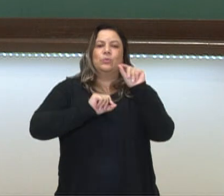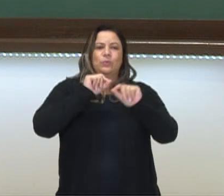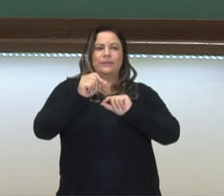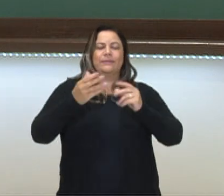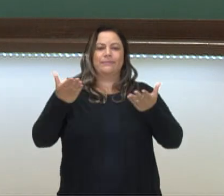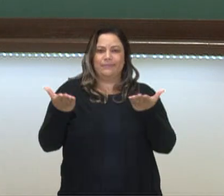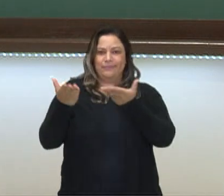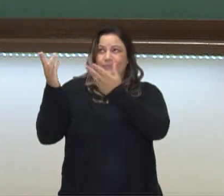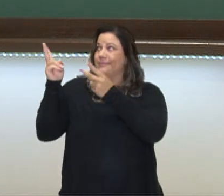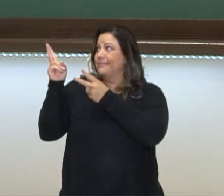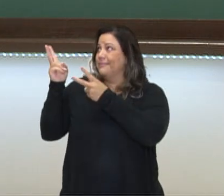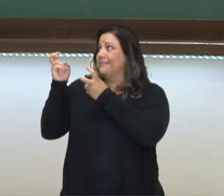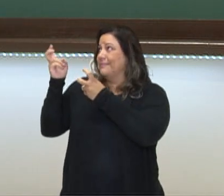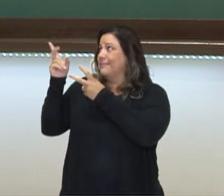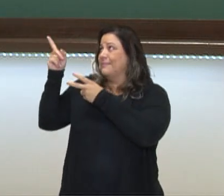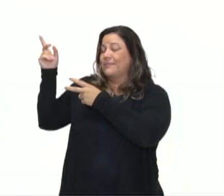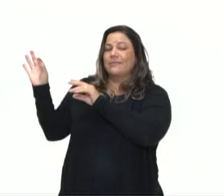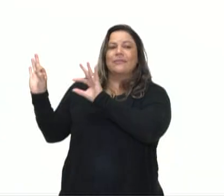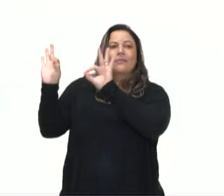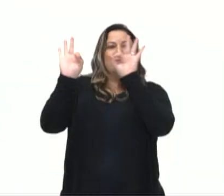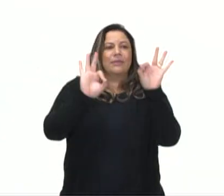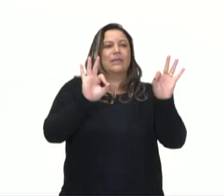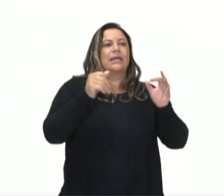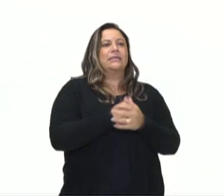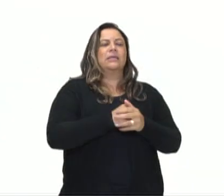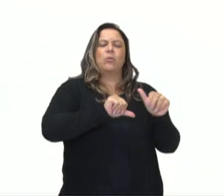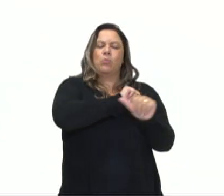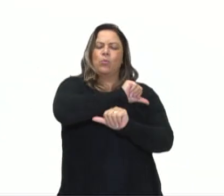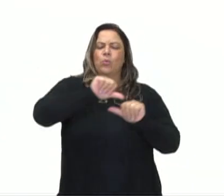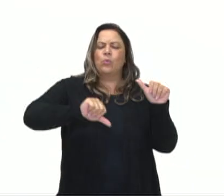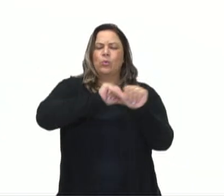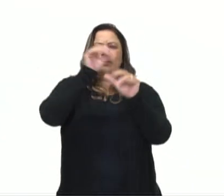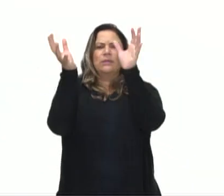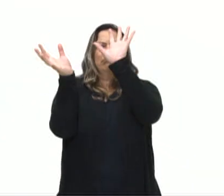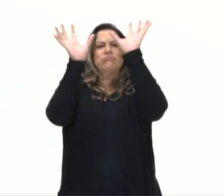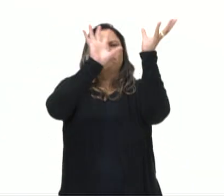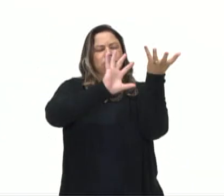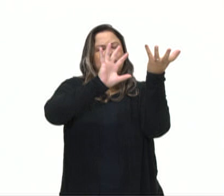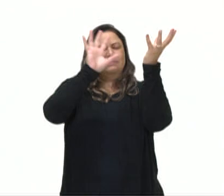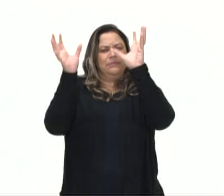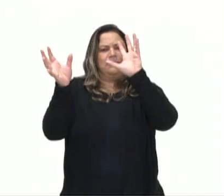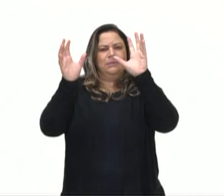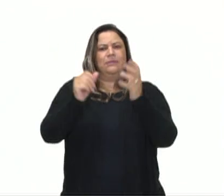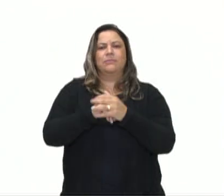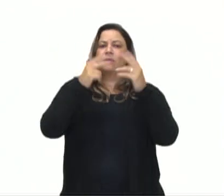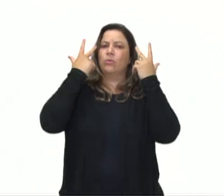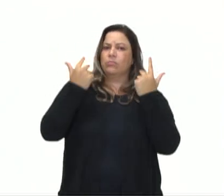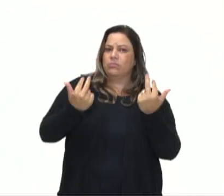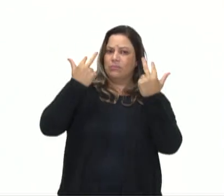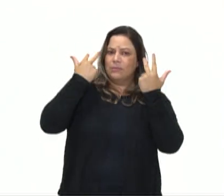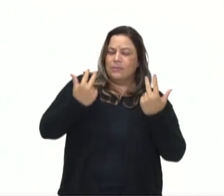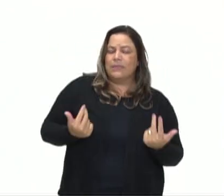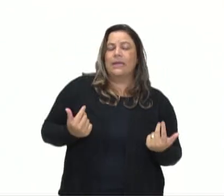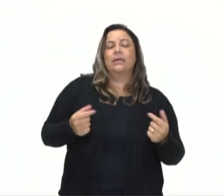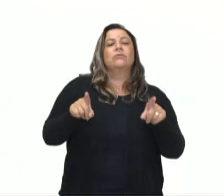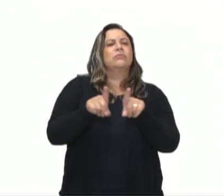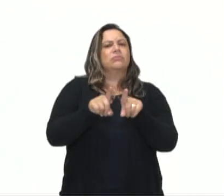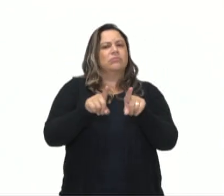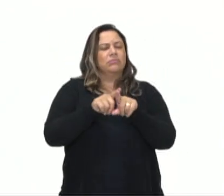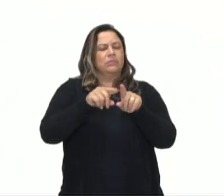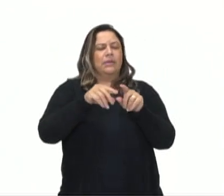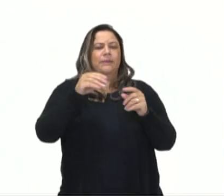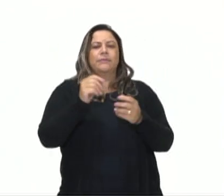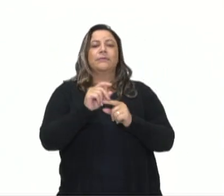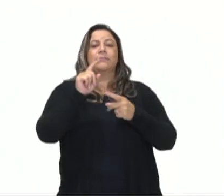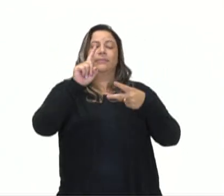Acompanha na tela, ó. Nós falamos sobre mudanças climáticas, suas causas naturais, e também demos uma ênfase